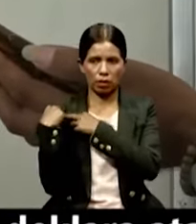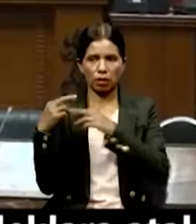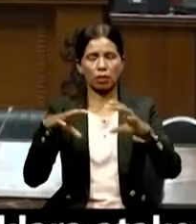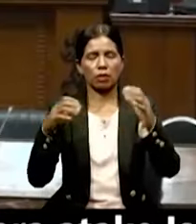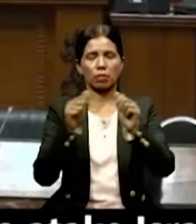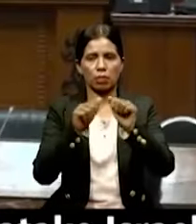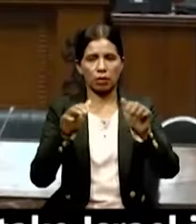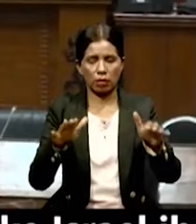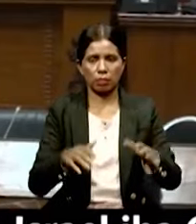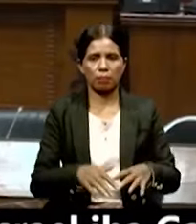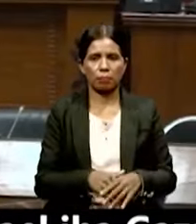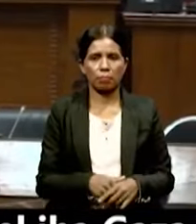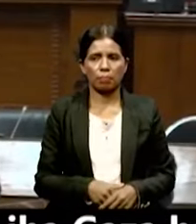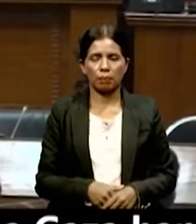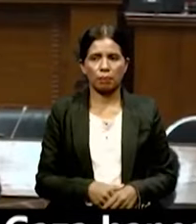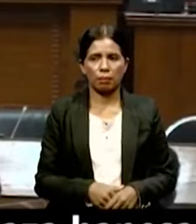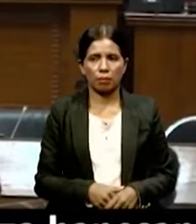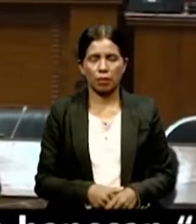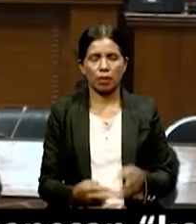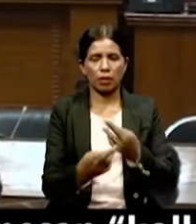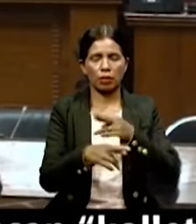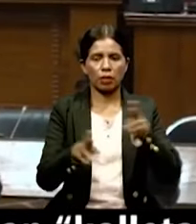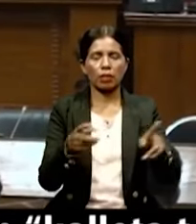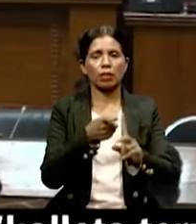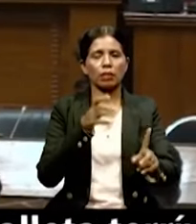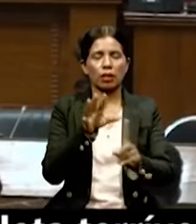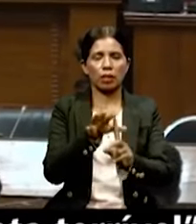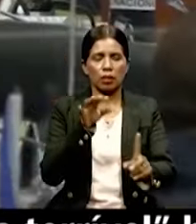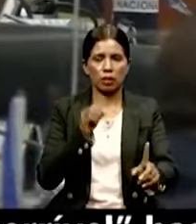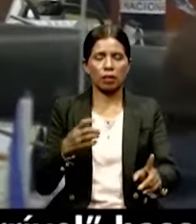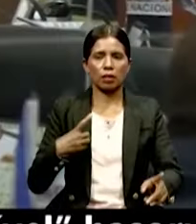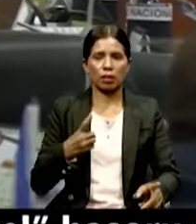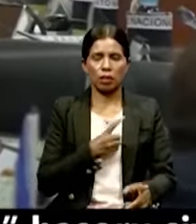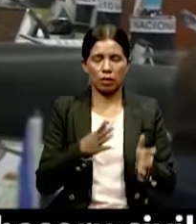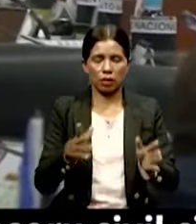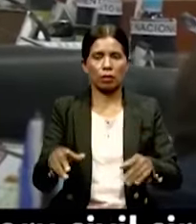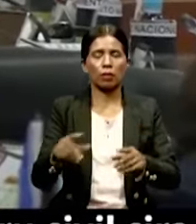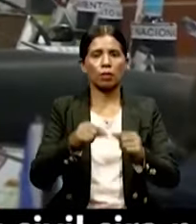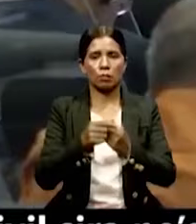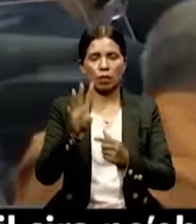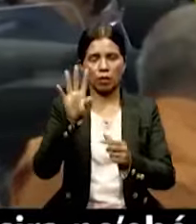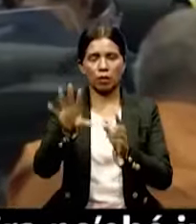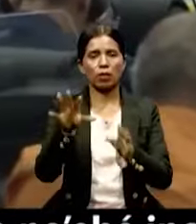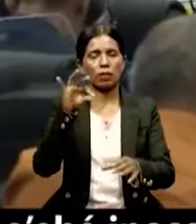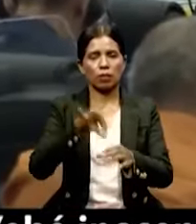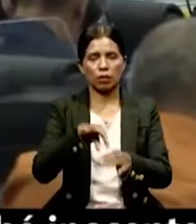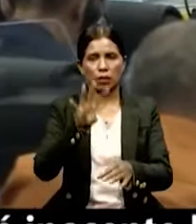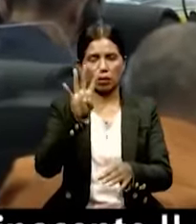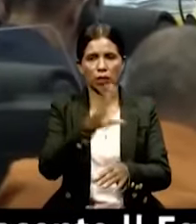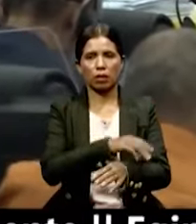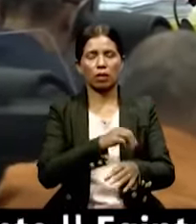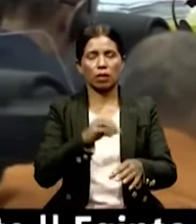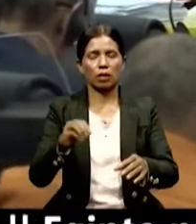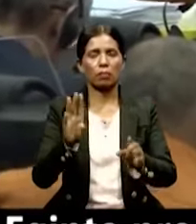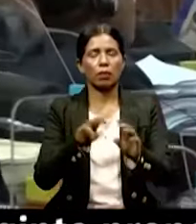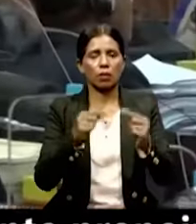conselho administração. Resultado husi eleição secreta ne deputado husi pakote A hetan voto a favor hat no